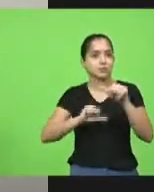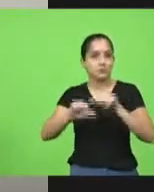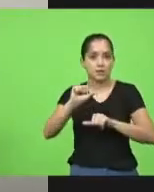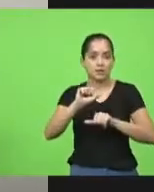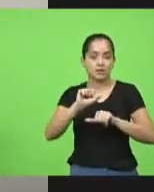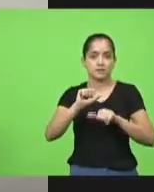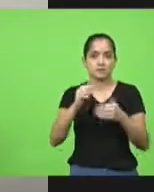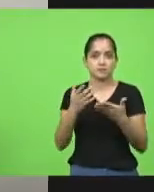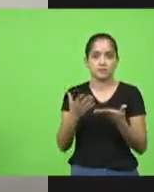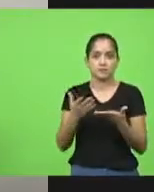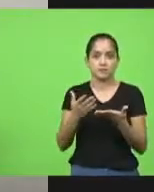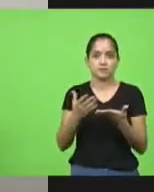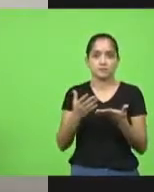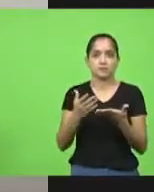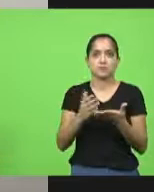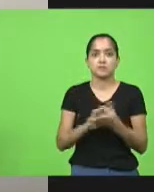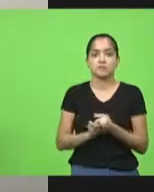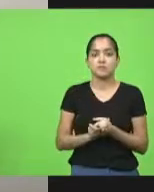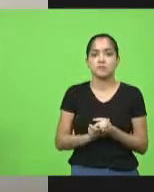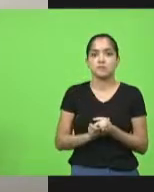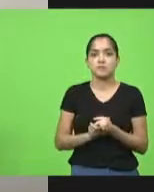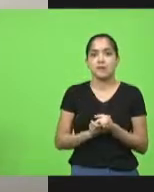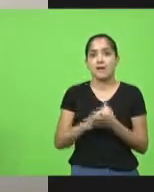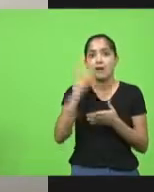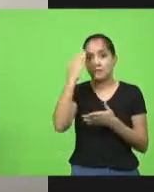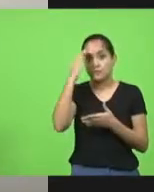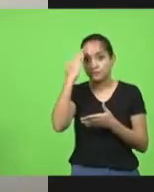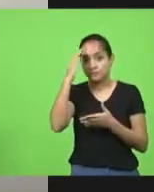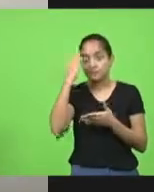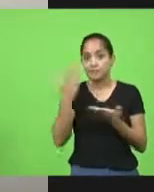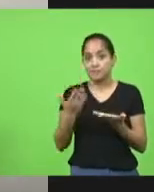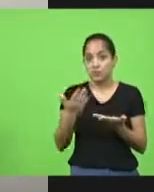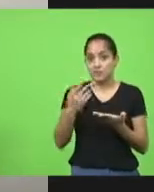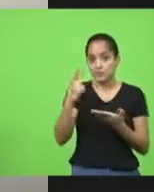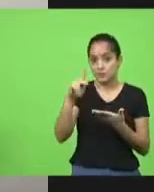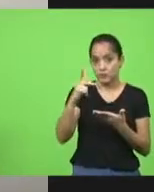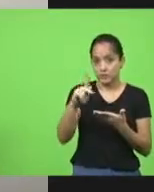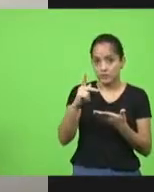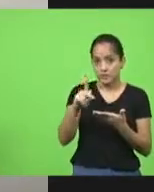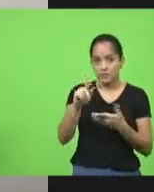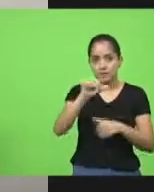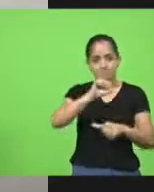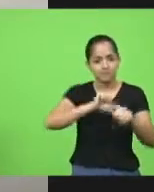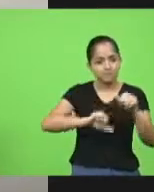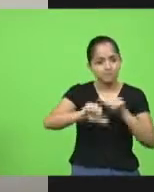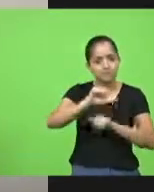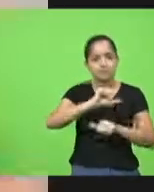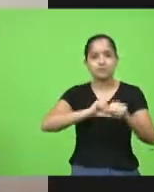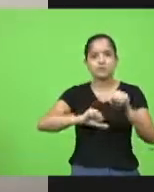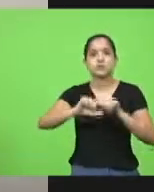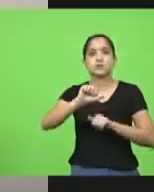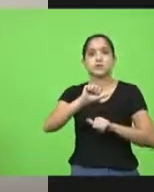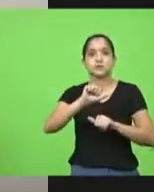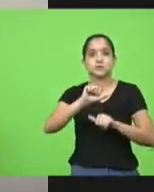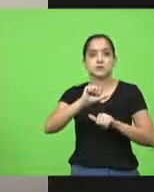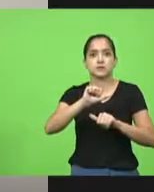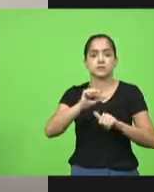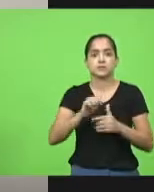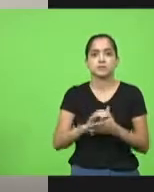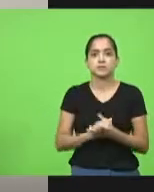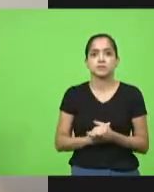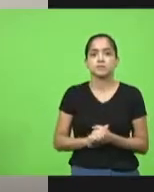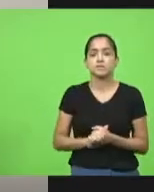Essa era a compreensão e entendimento dele de revolução. Virar pelo avesso.